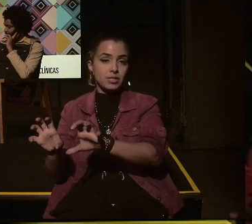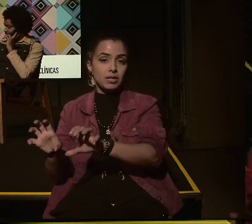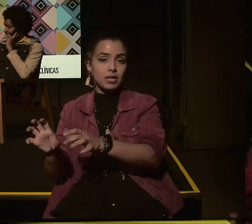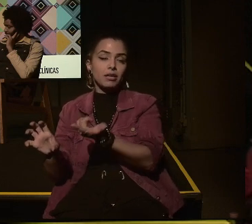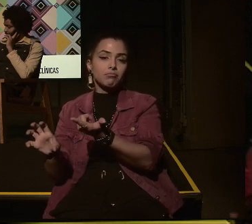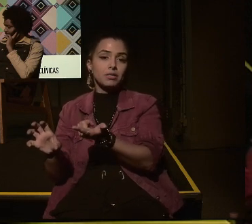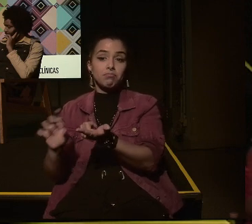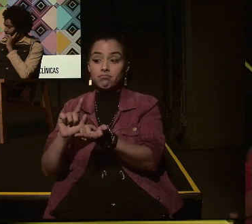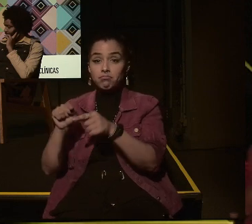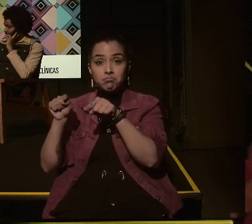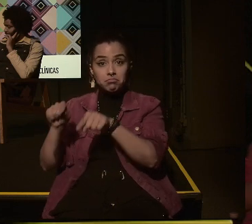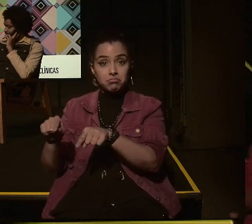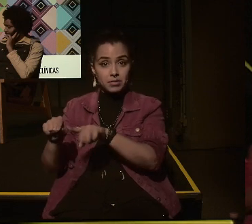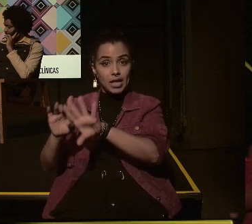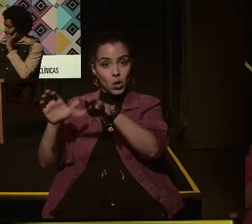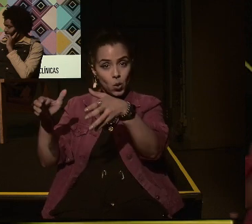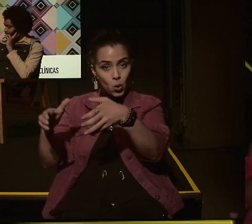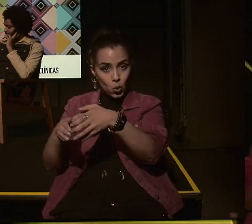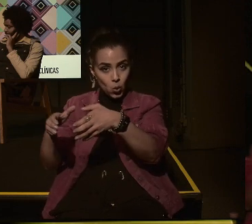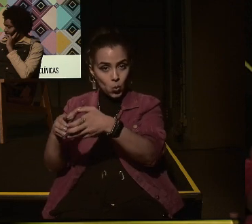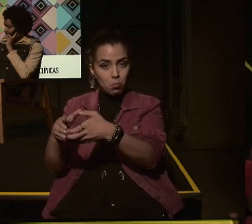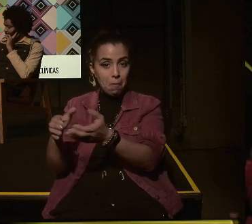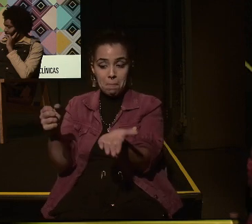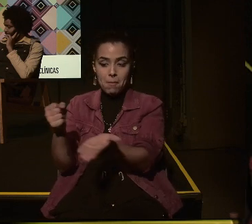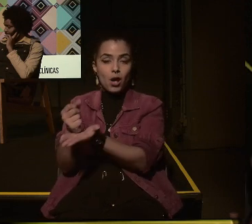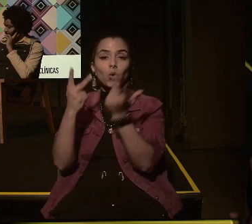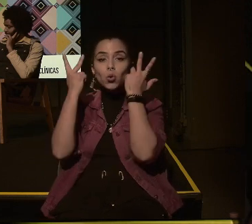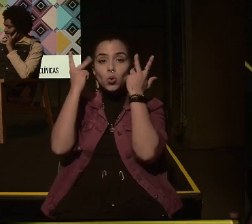não é só normal, como ele é a norma.